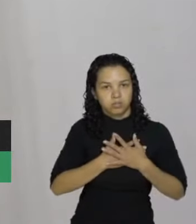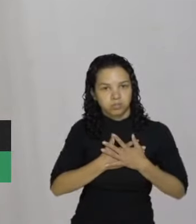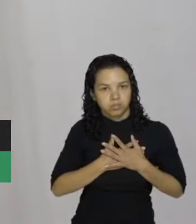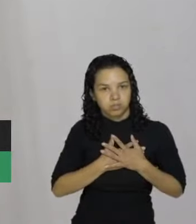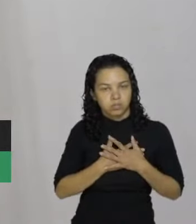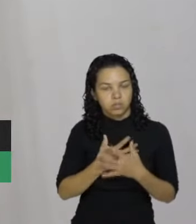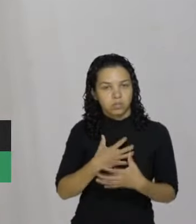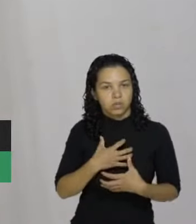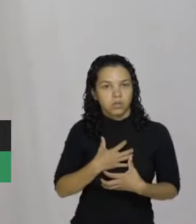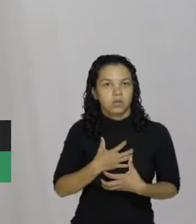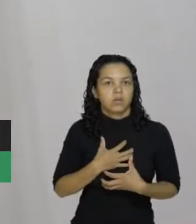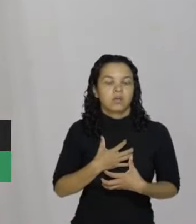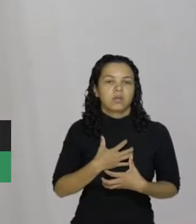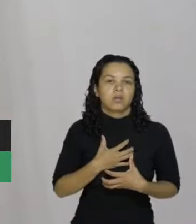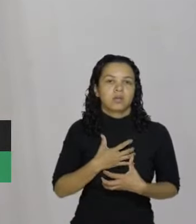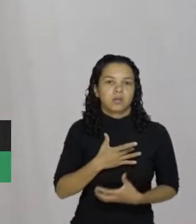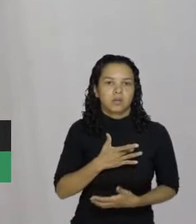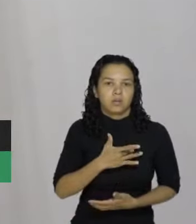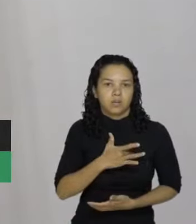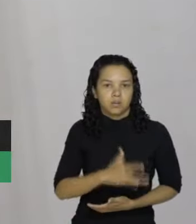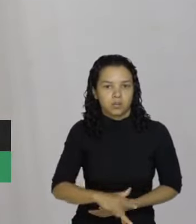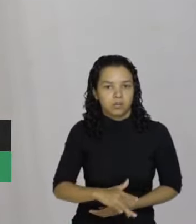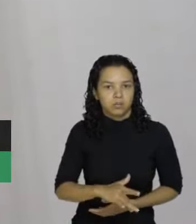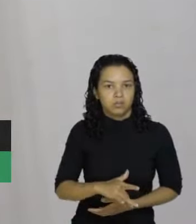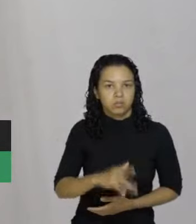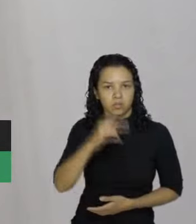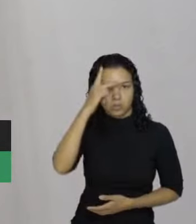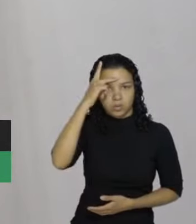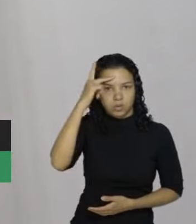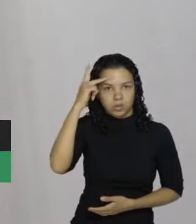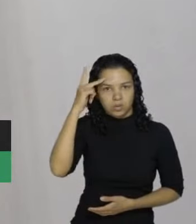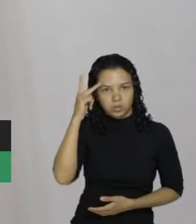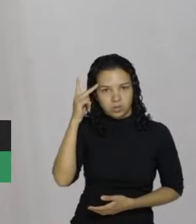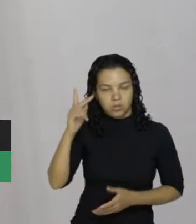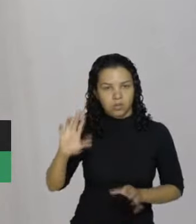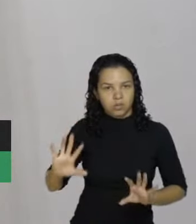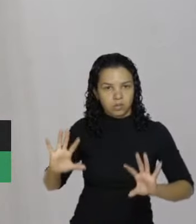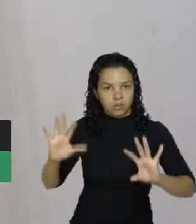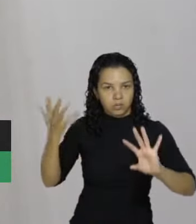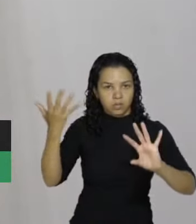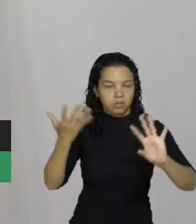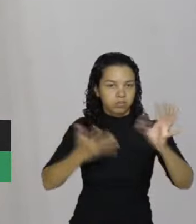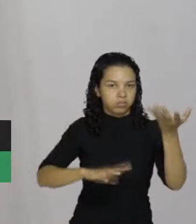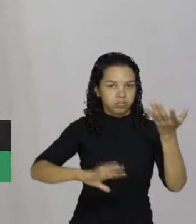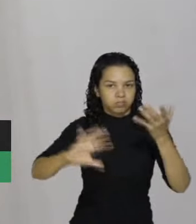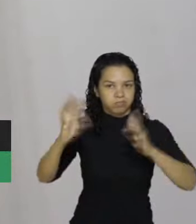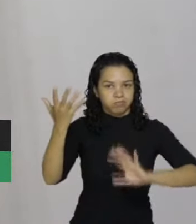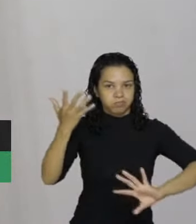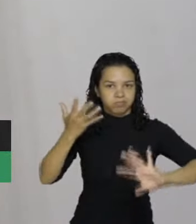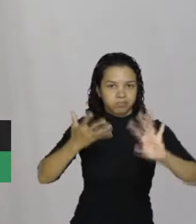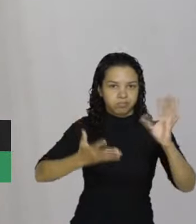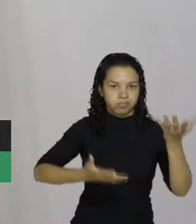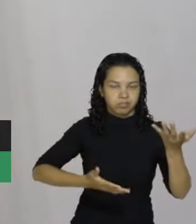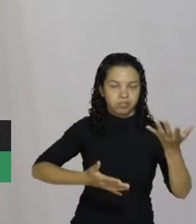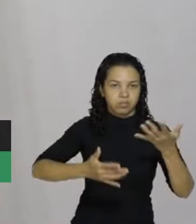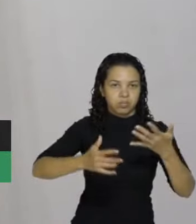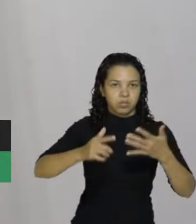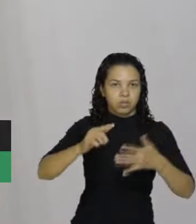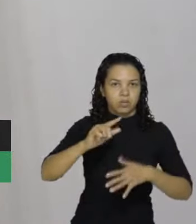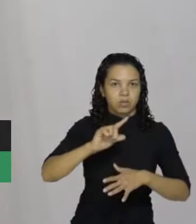em relação às vítimas do evento extremo climático que vem acontecendo no litoral norte de São